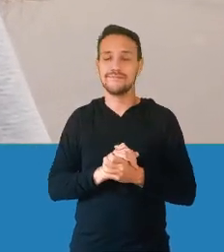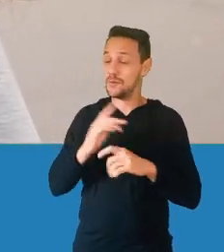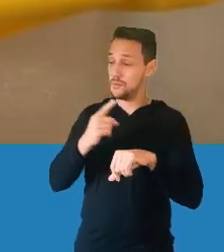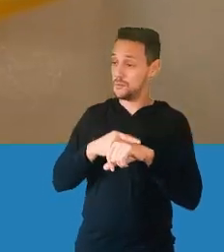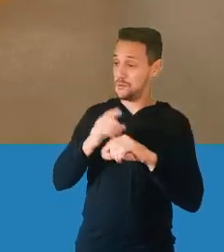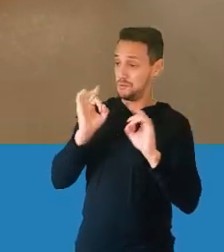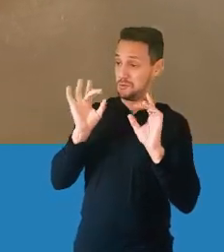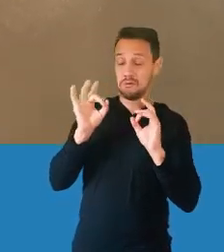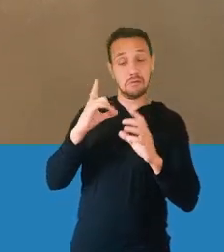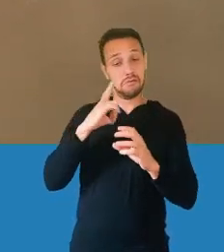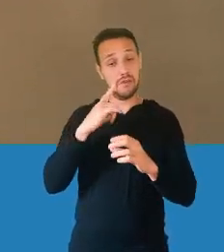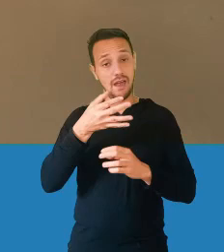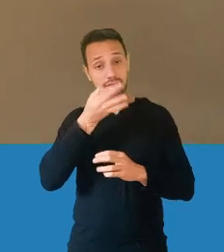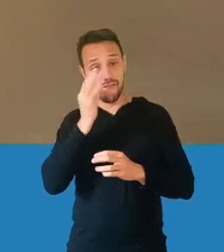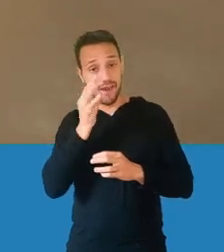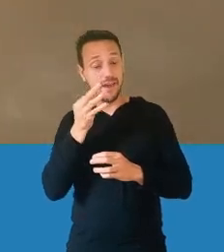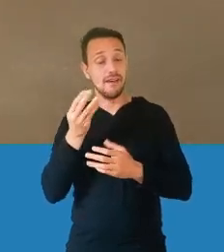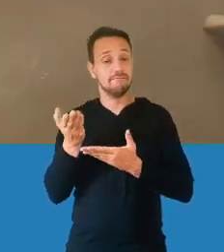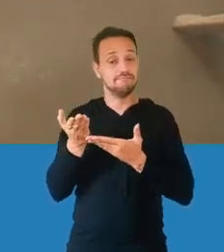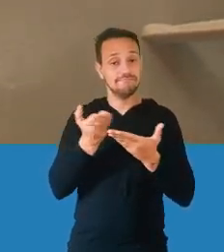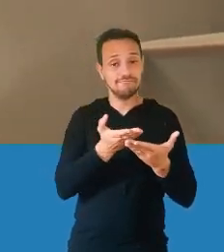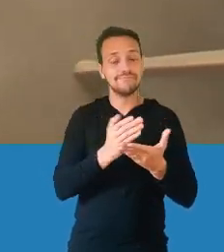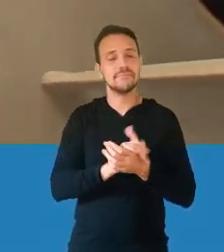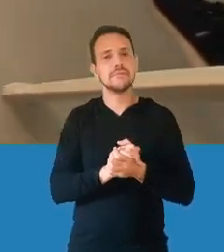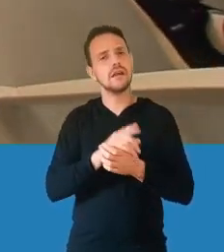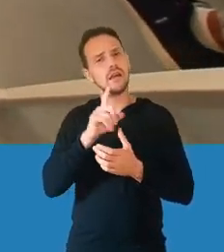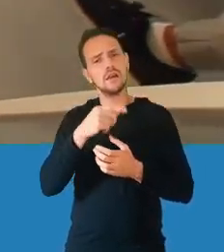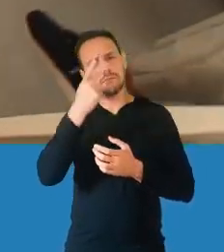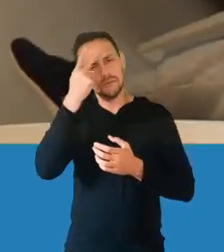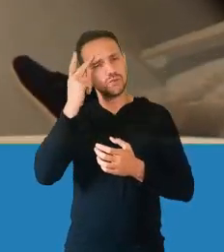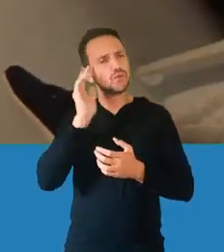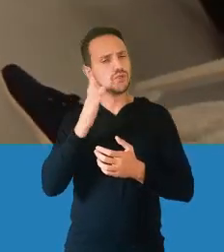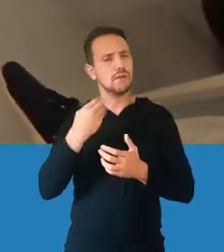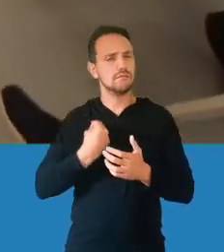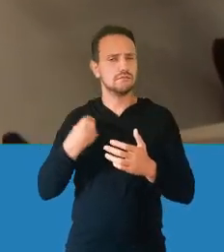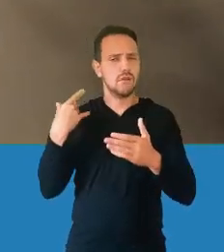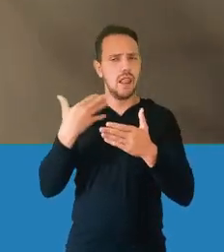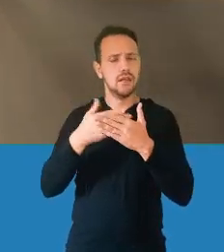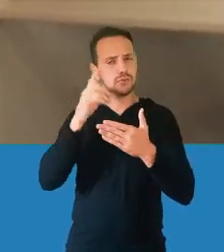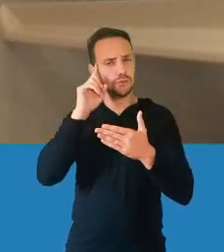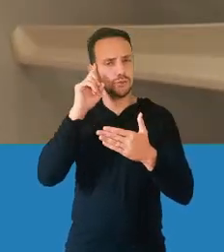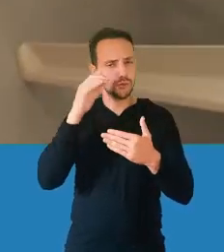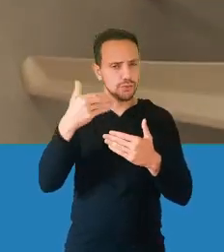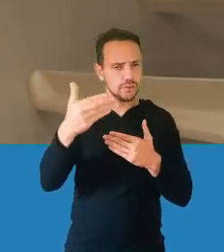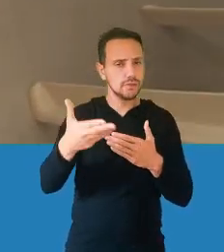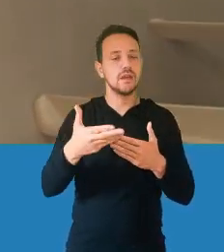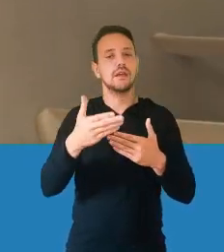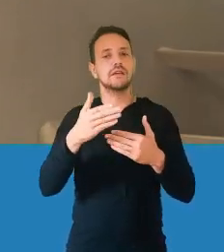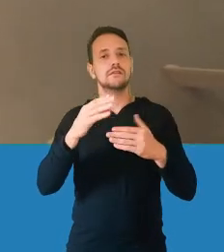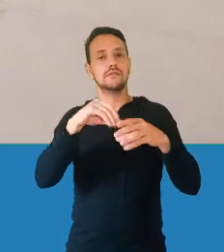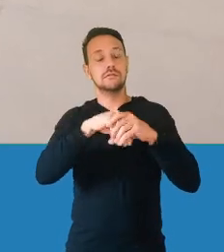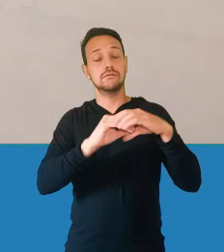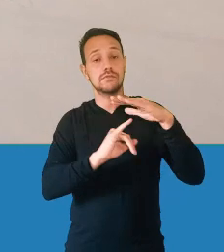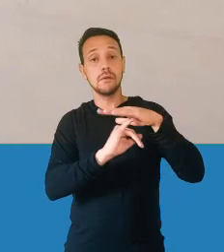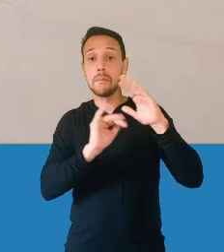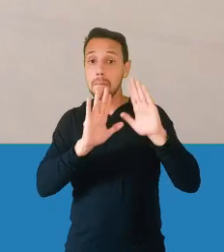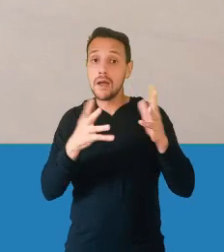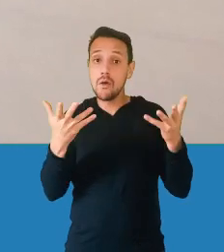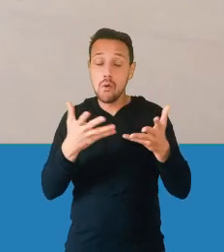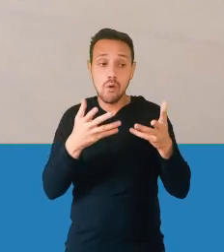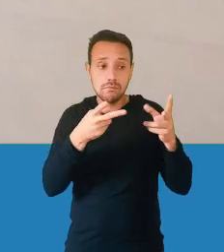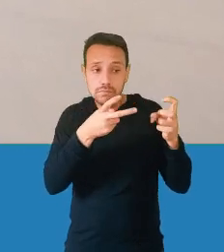café para recepcioná-los, né? São pessoas que já estão aqui na instituição todos os dias, só que agora vocês vão ter um olhar